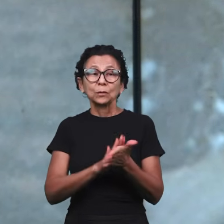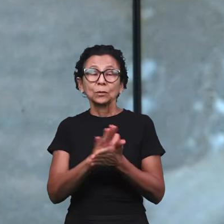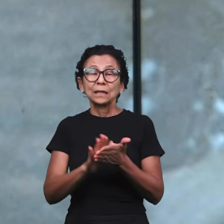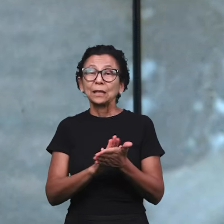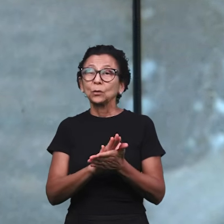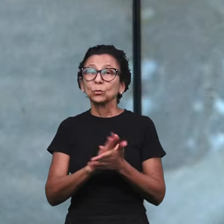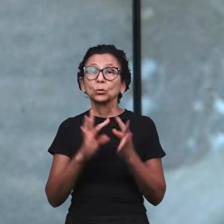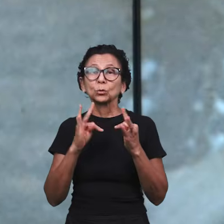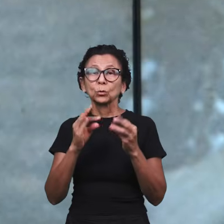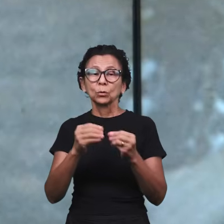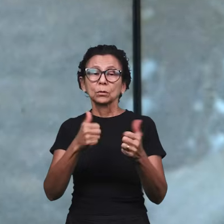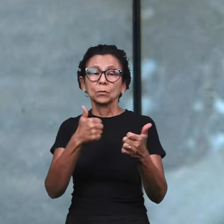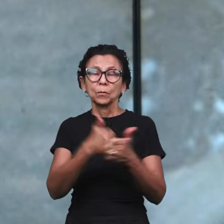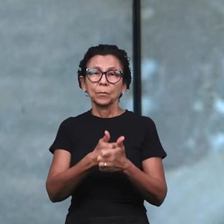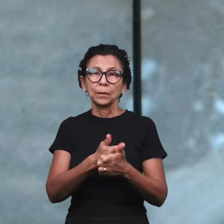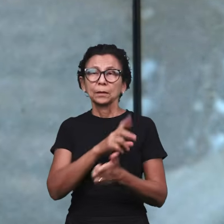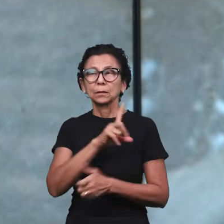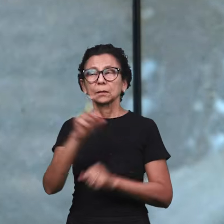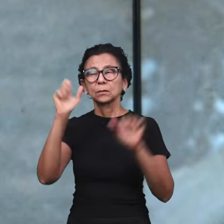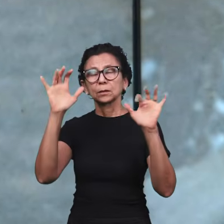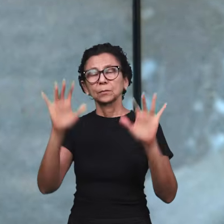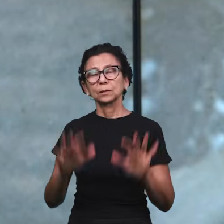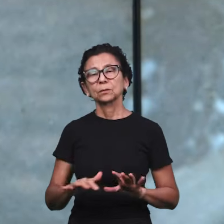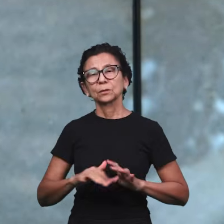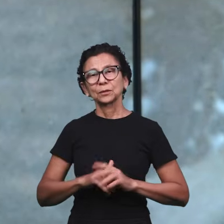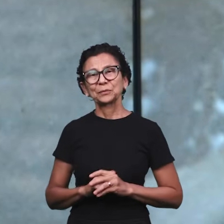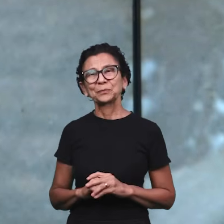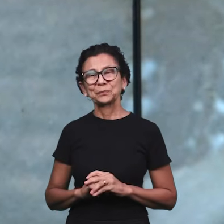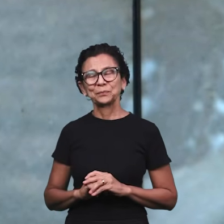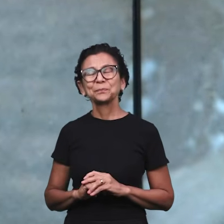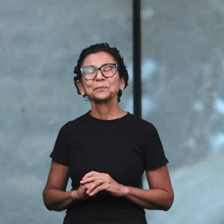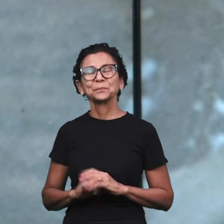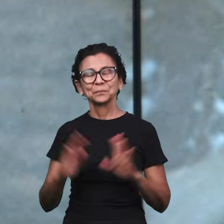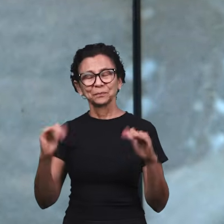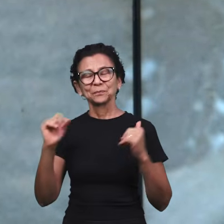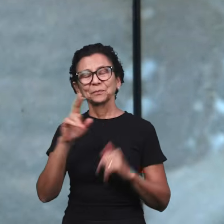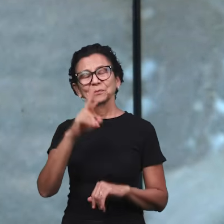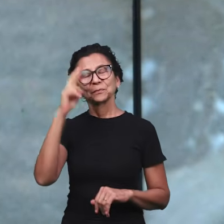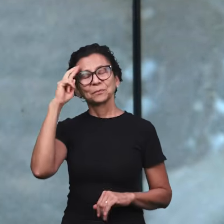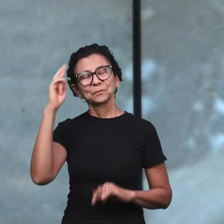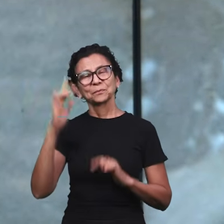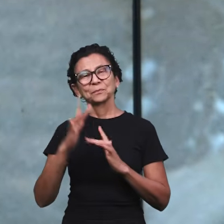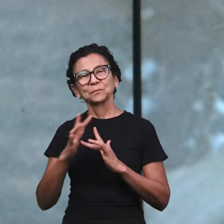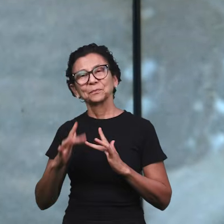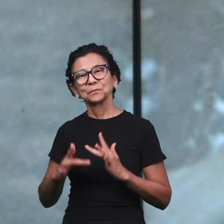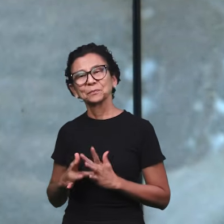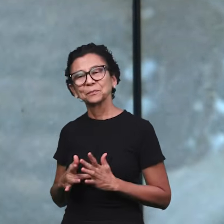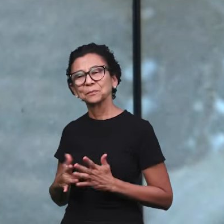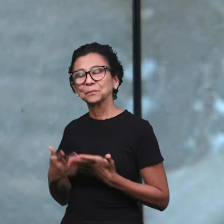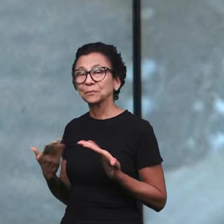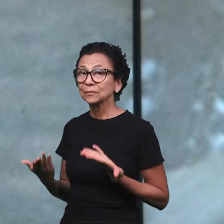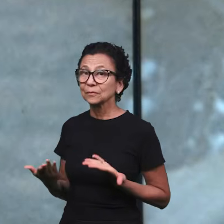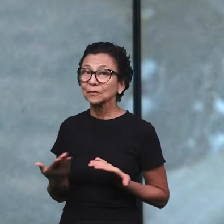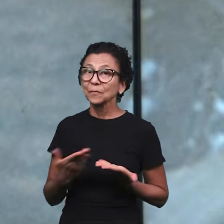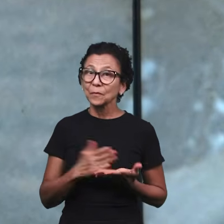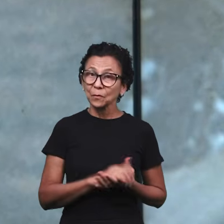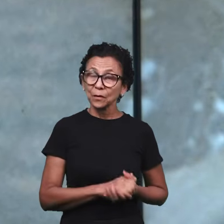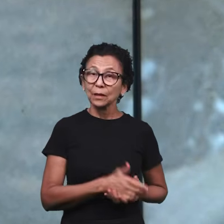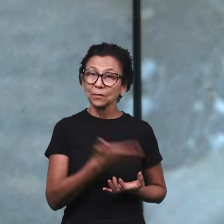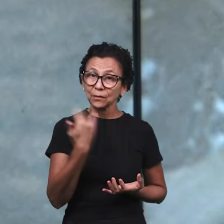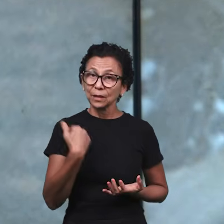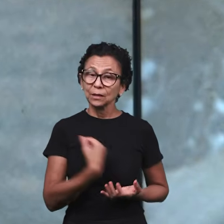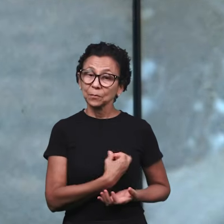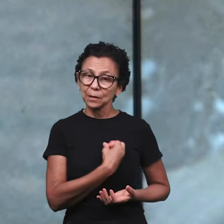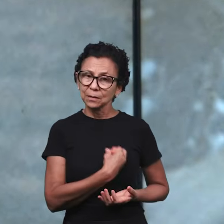presença do Senhor e nos programas. Amém. Louvado seja o nome do Senhor Jesus. Faça como o Jean Lucas, participe